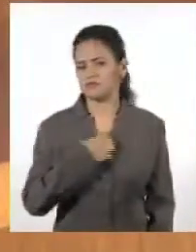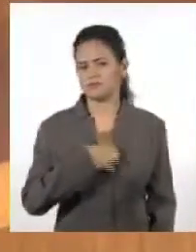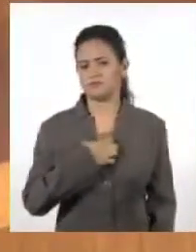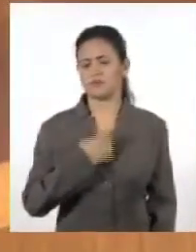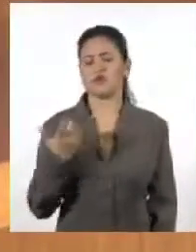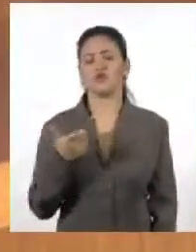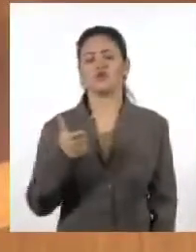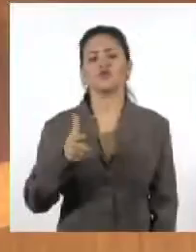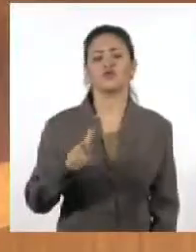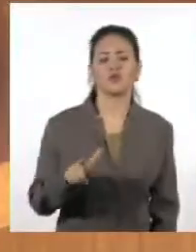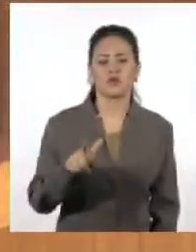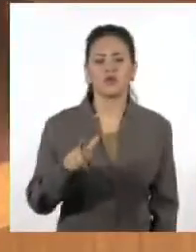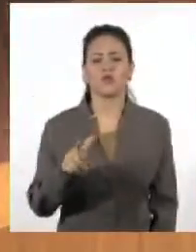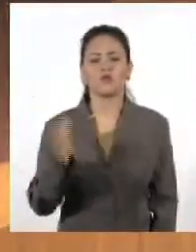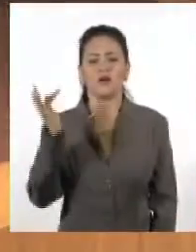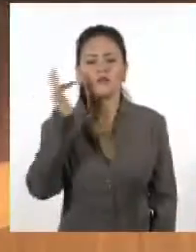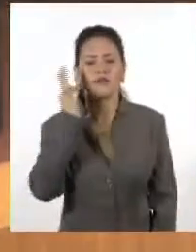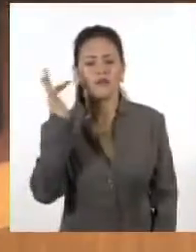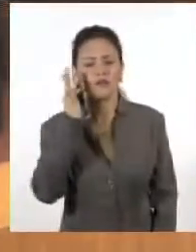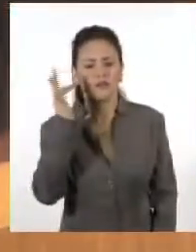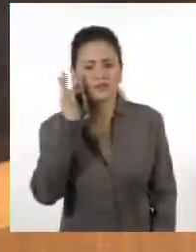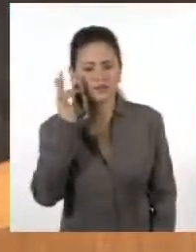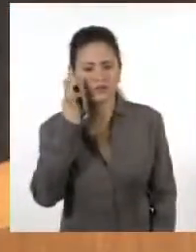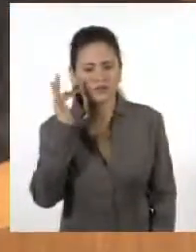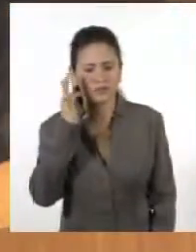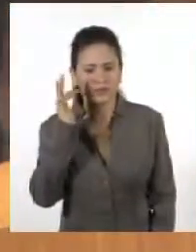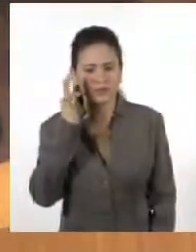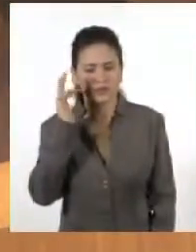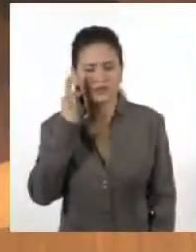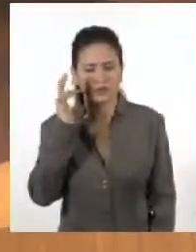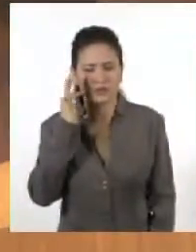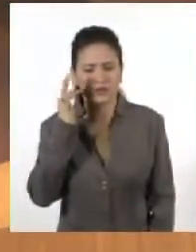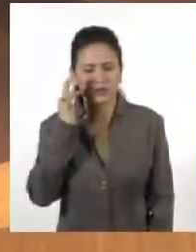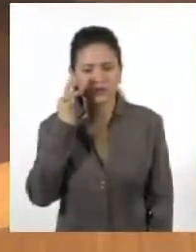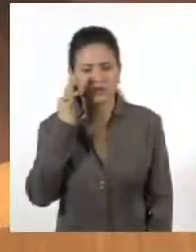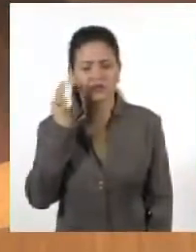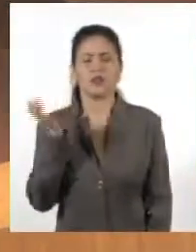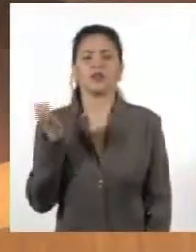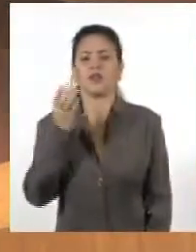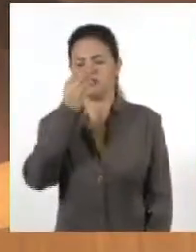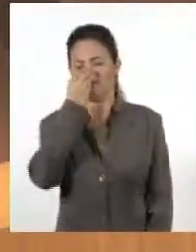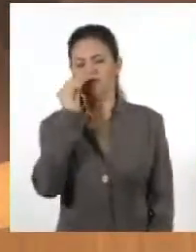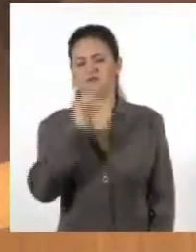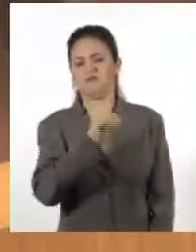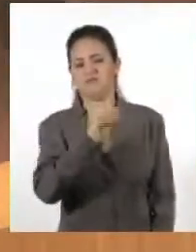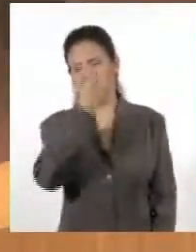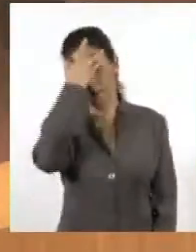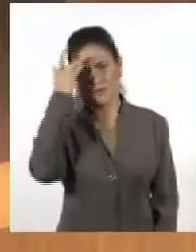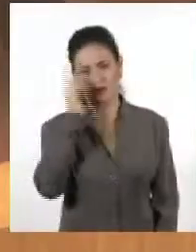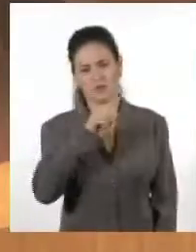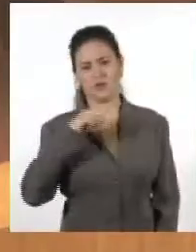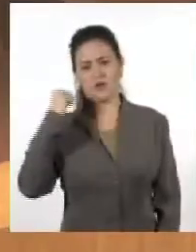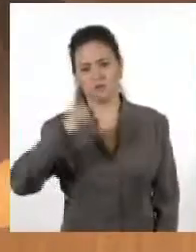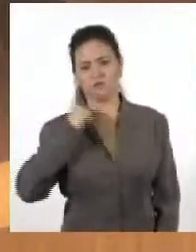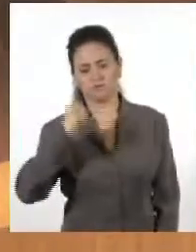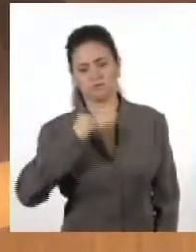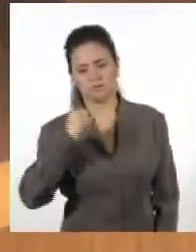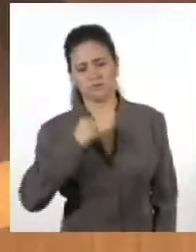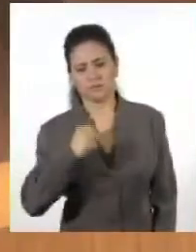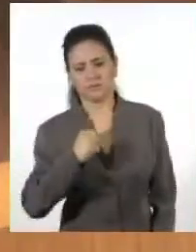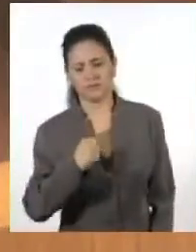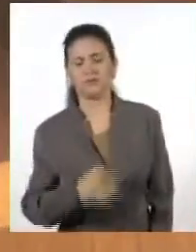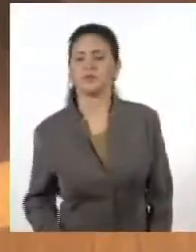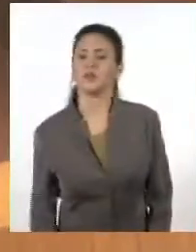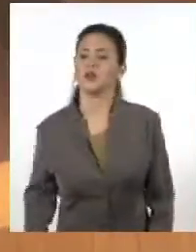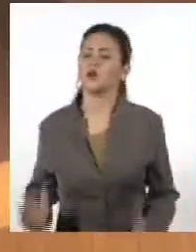dino tenta desqualificar aqueles que se levantou contra ele a oposição vem crítico governo